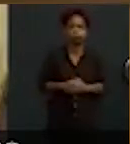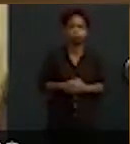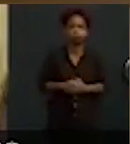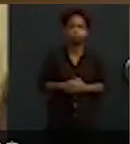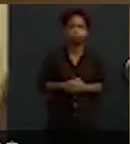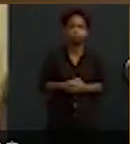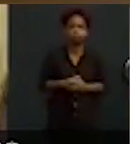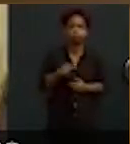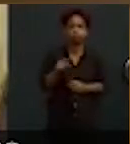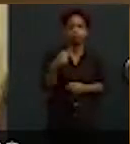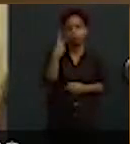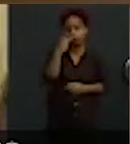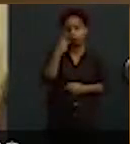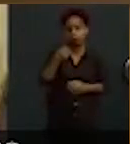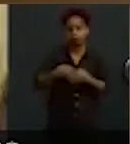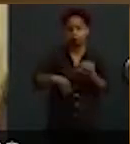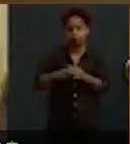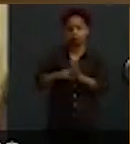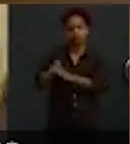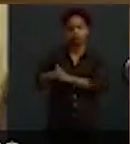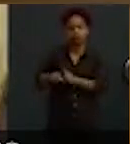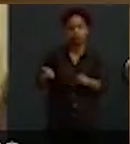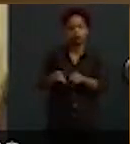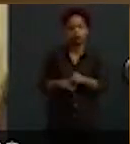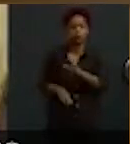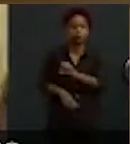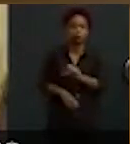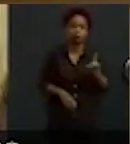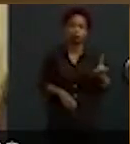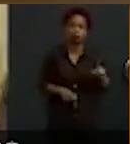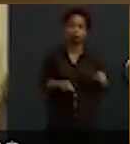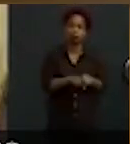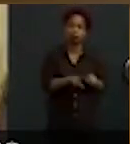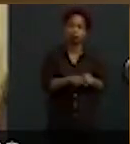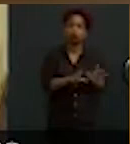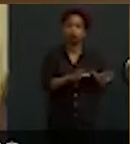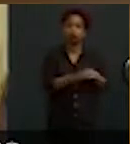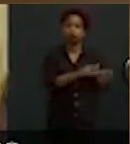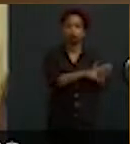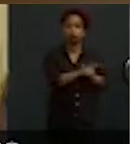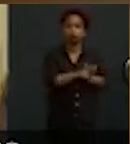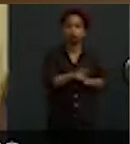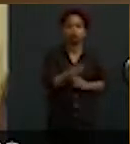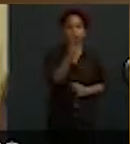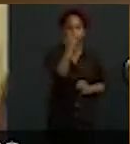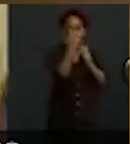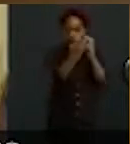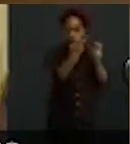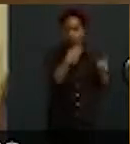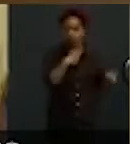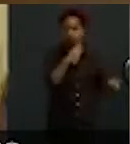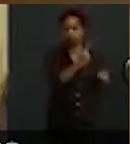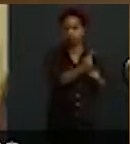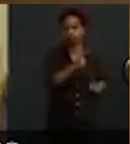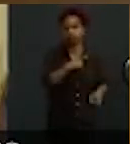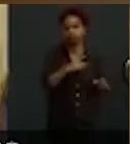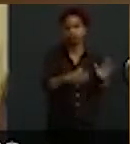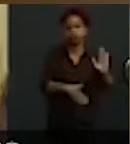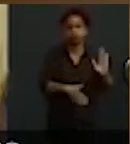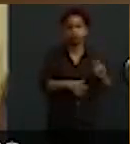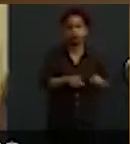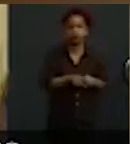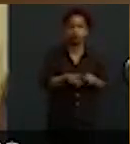seja enquanto promotor investigador ou como coordenador em investigações e operações de inteligência de